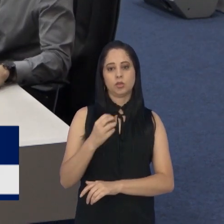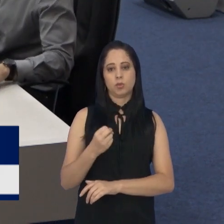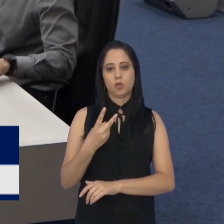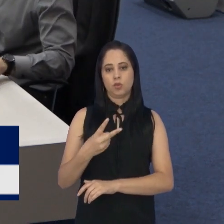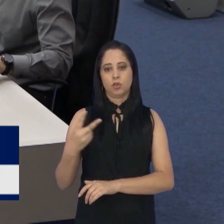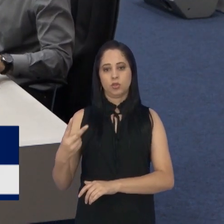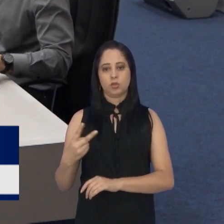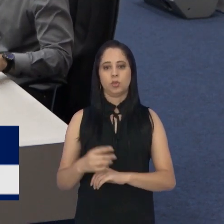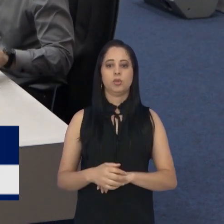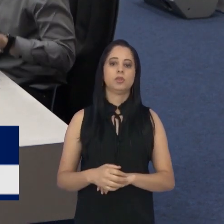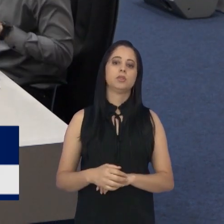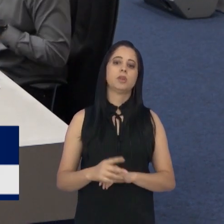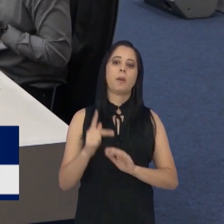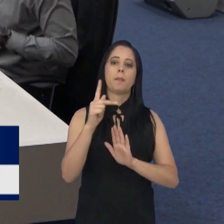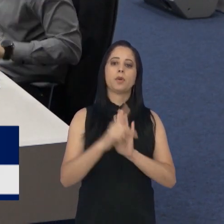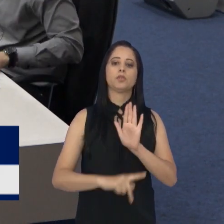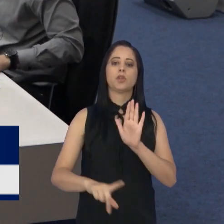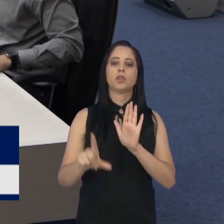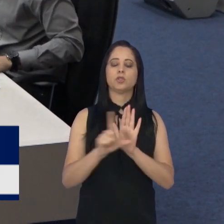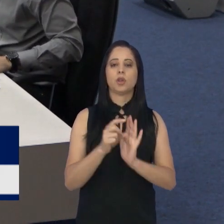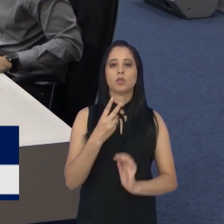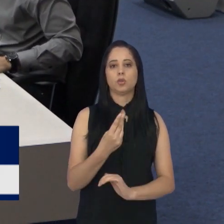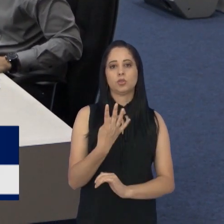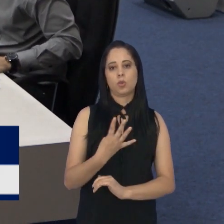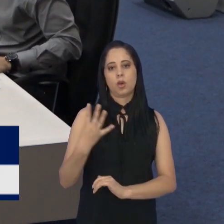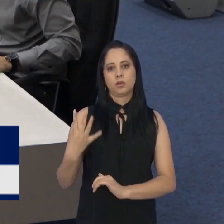7532/2022. Projeto de Lei